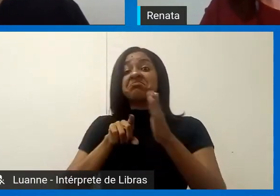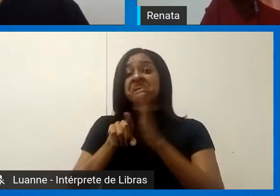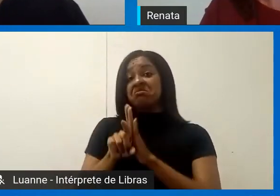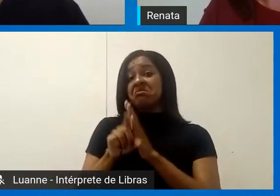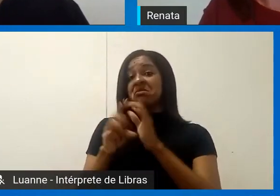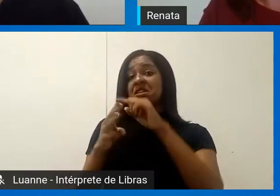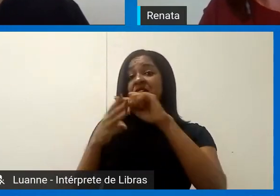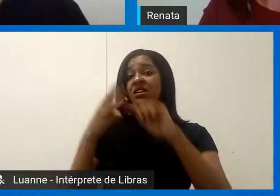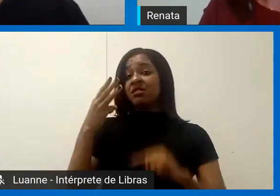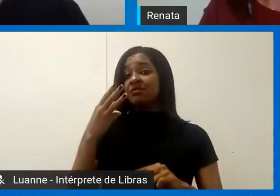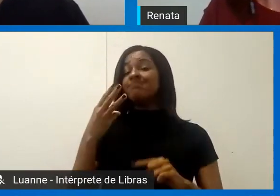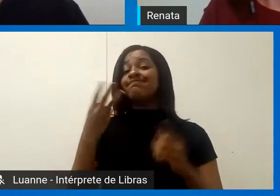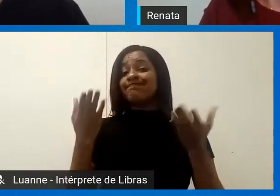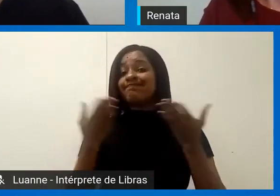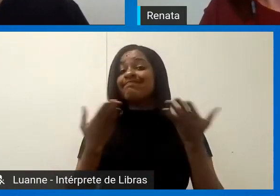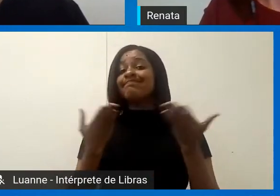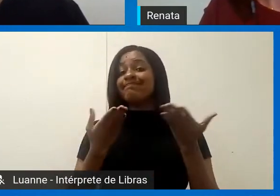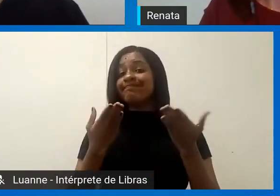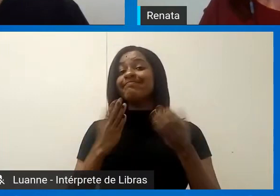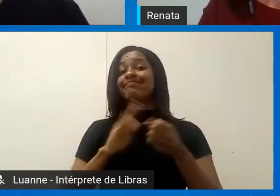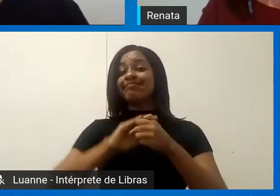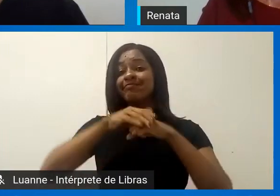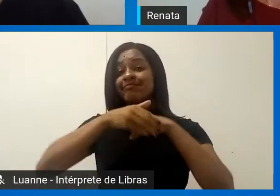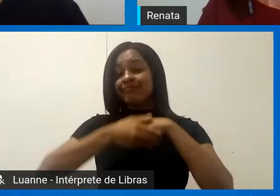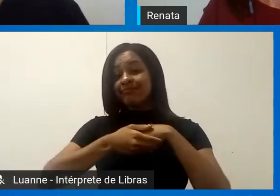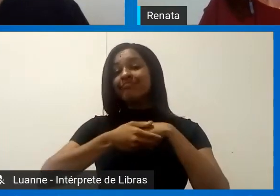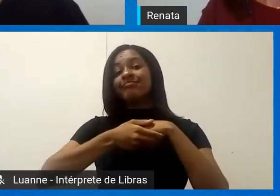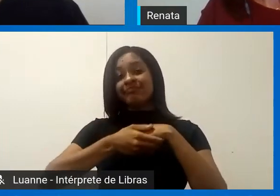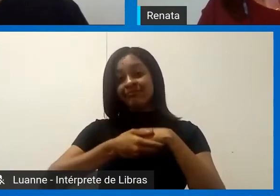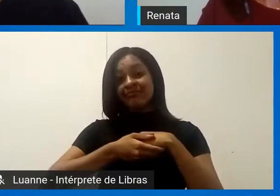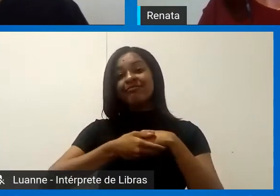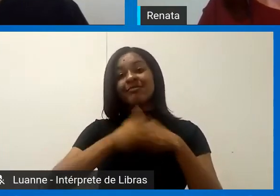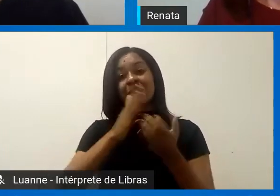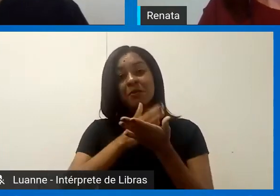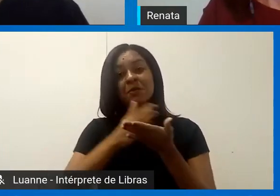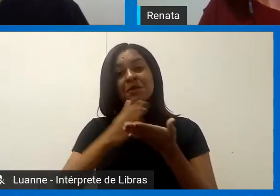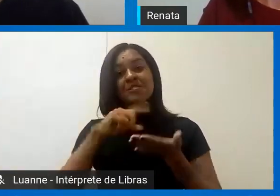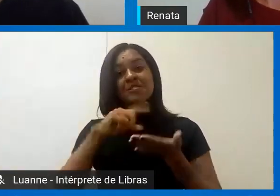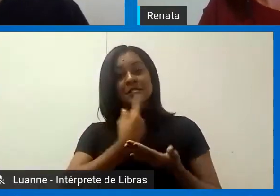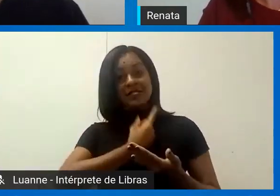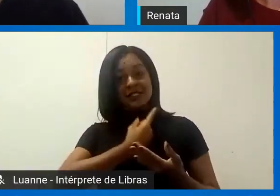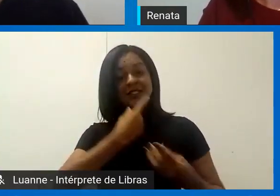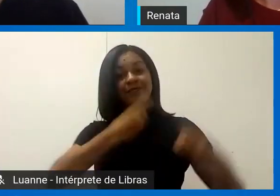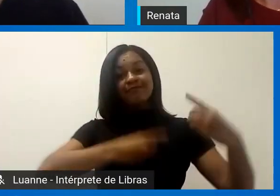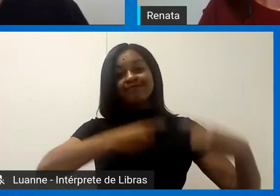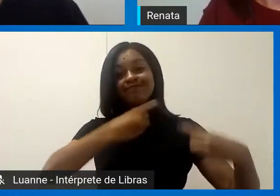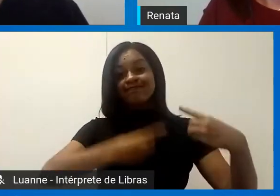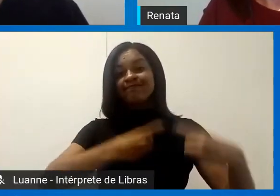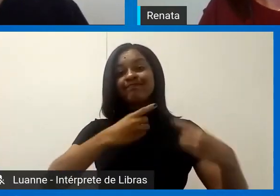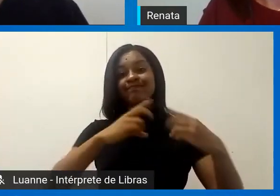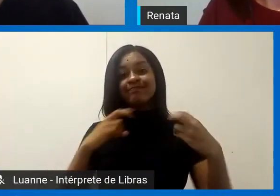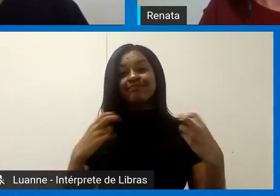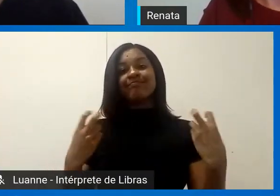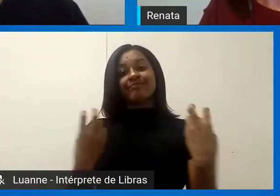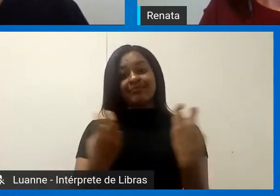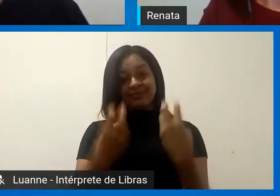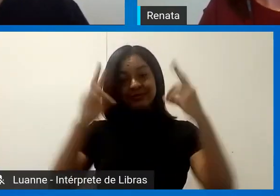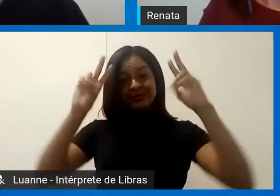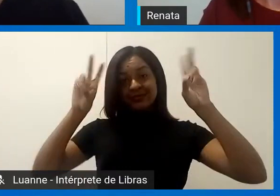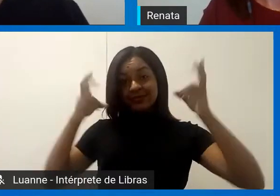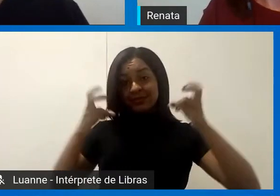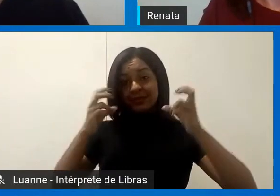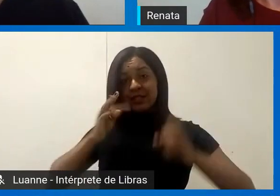para nós esta noite para nortear o nosso debate nessa mesa intitulada tecnologia da informação e comunicação